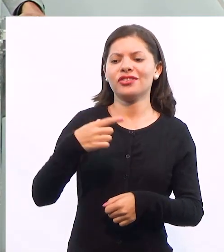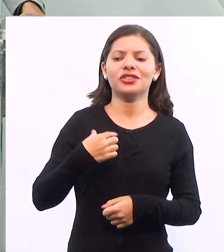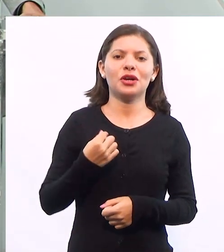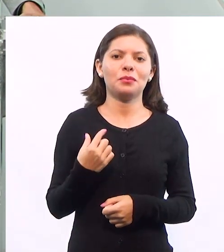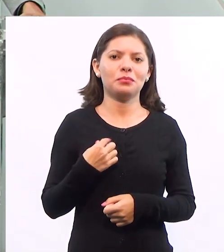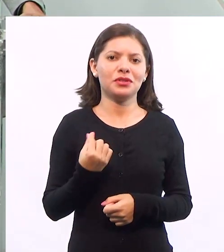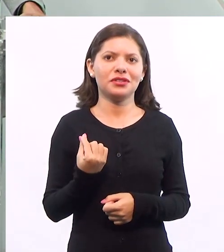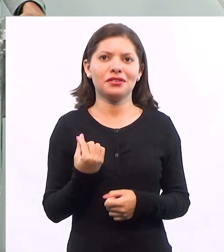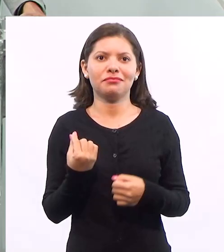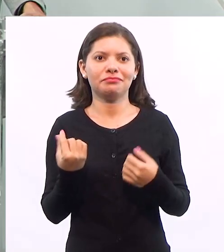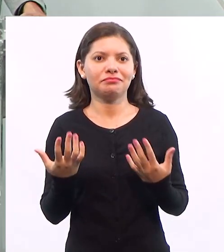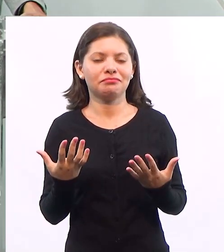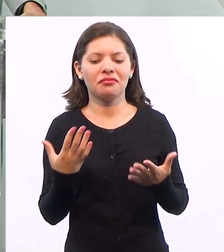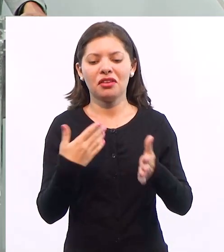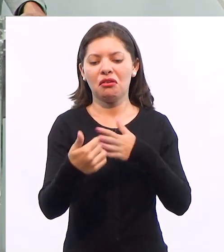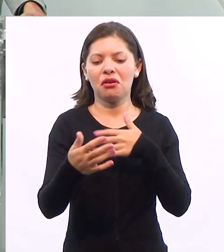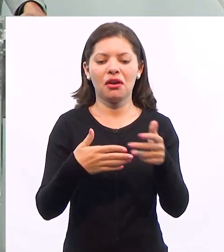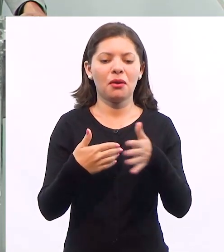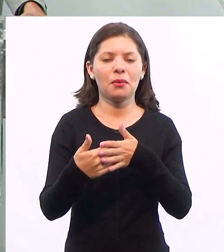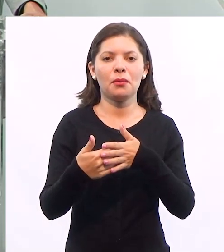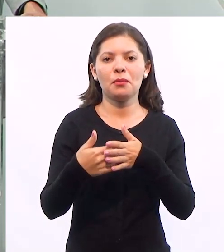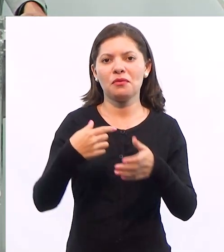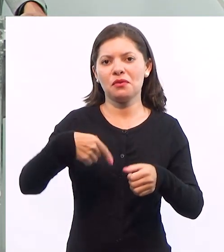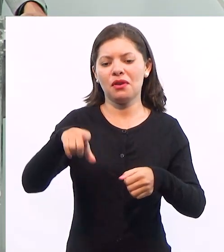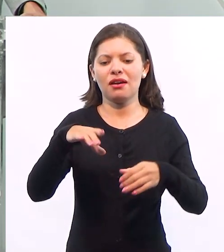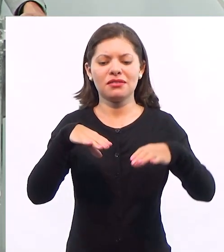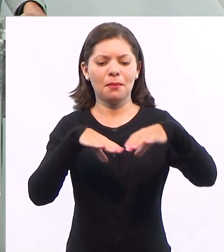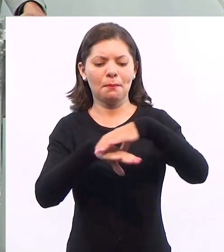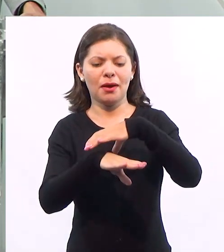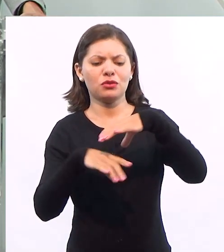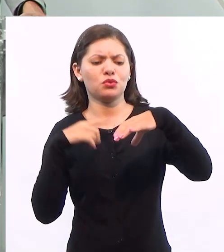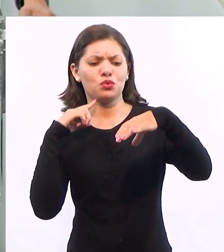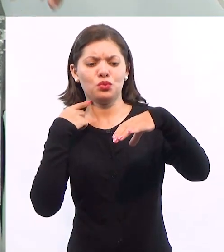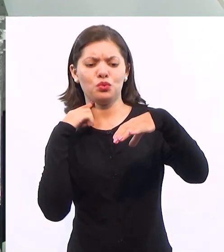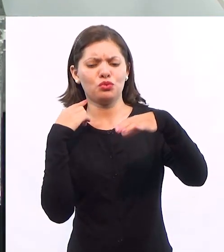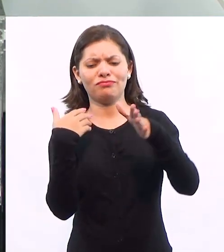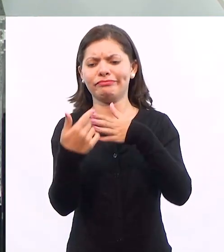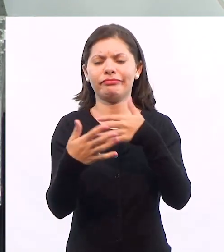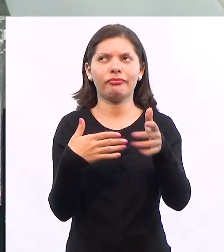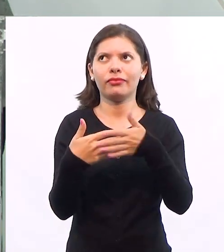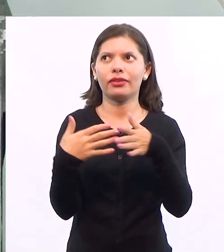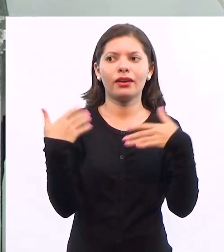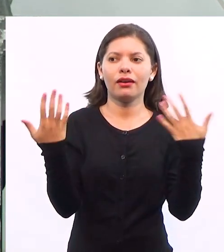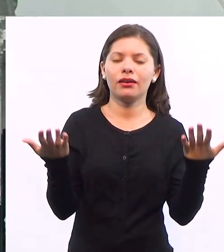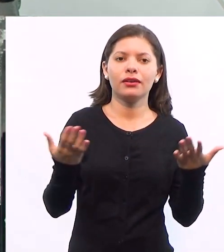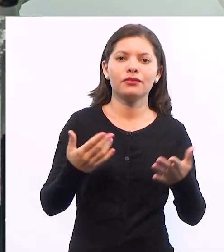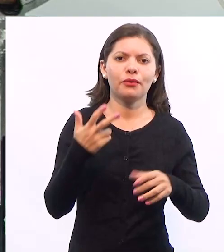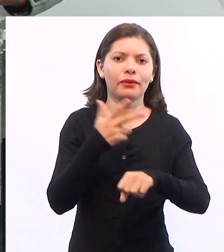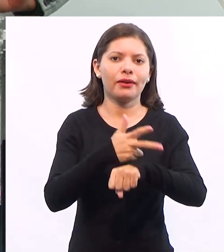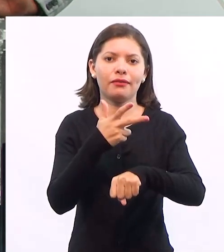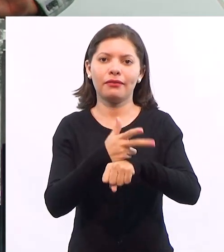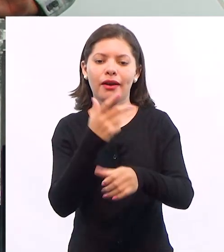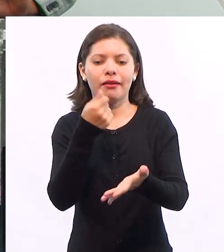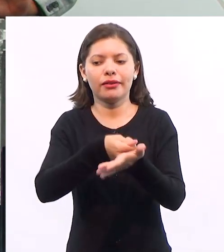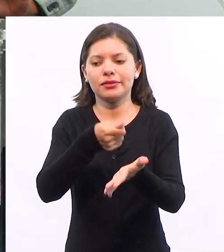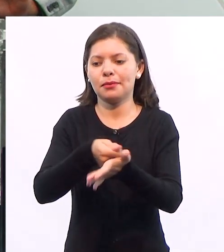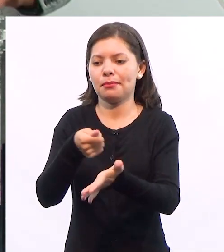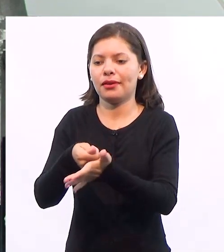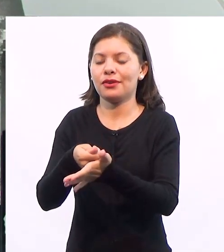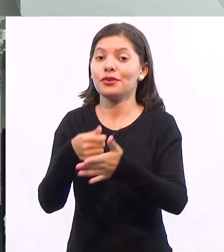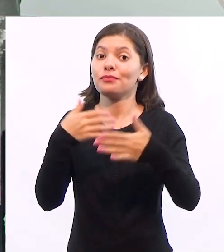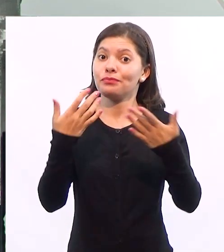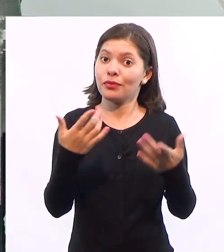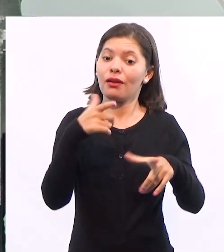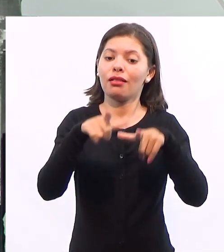time, vou lá de sapato sujo, vou de qualquer jeito, estou nem aí. Vou gravar de qualquer jeito e vou fazer o meu trabalho. Estou fazendo o meu trabalho?